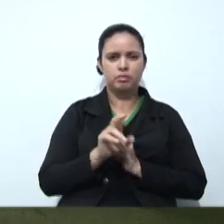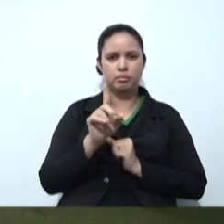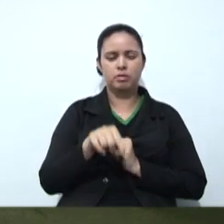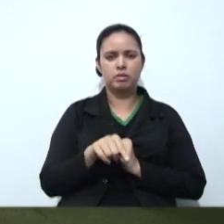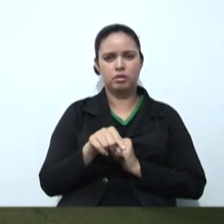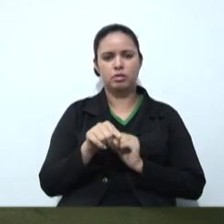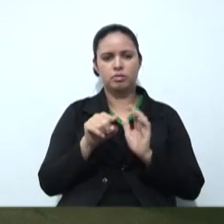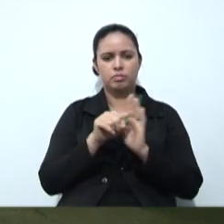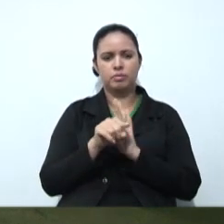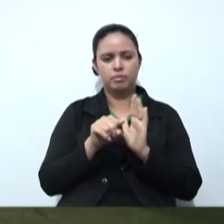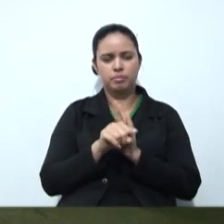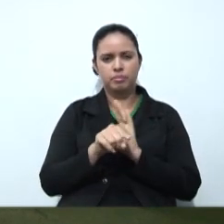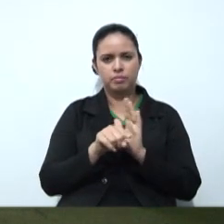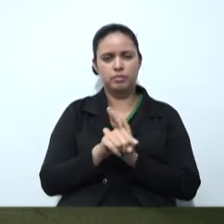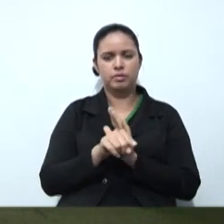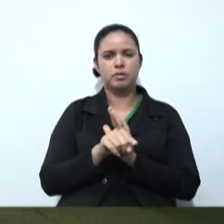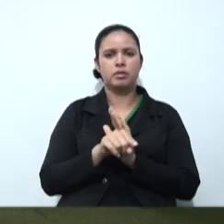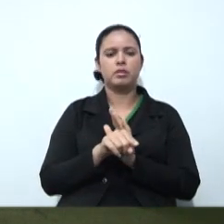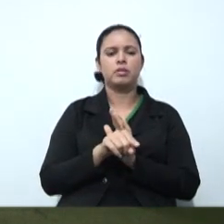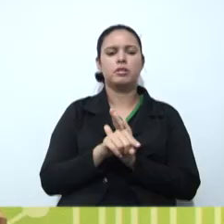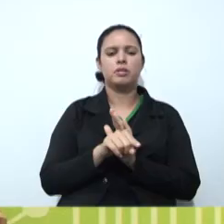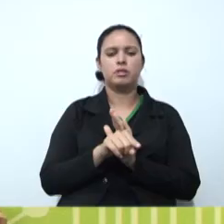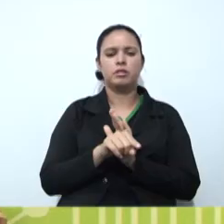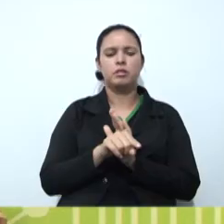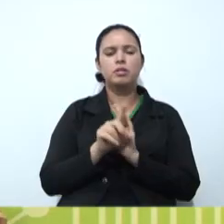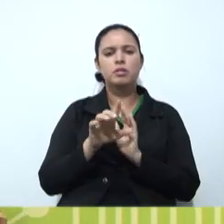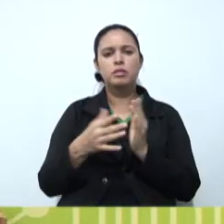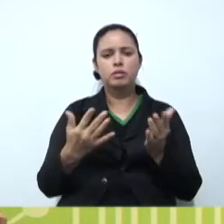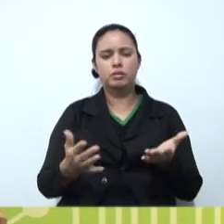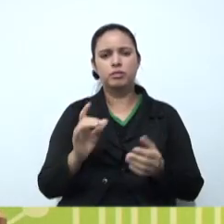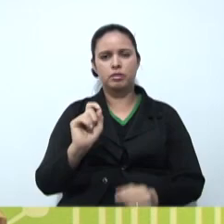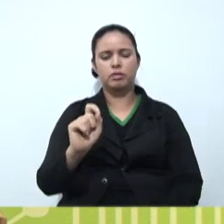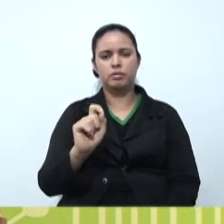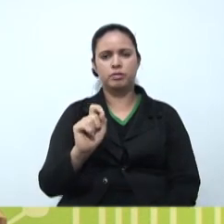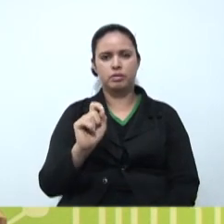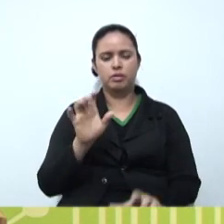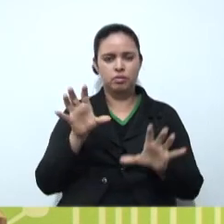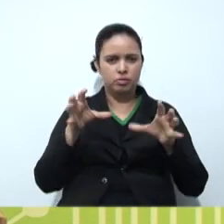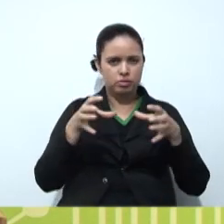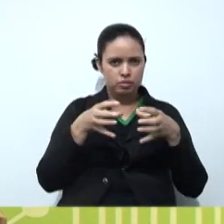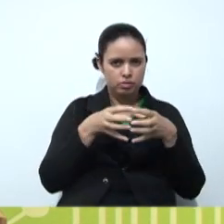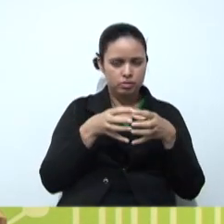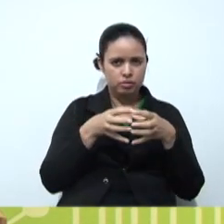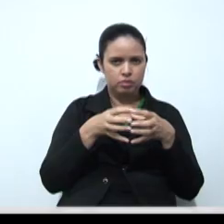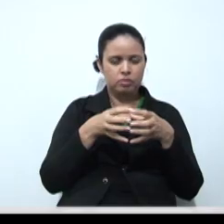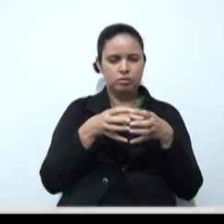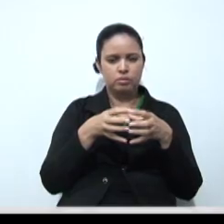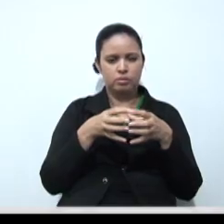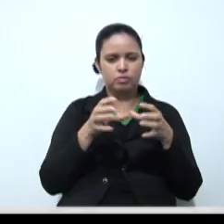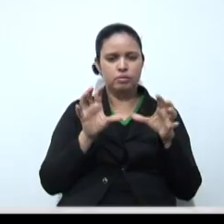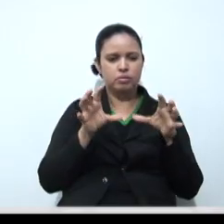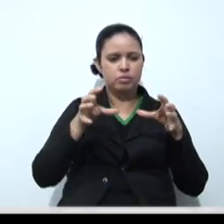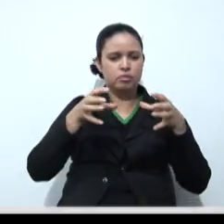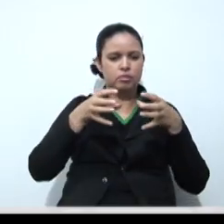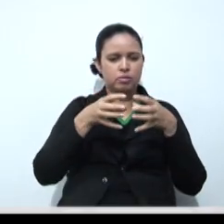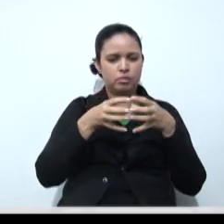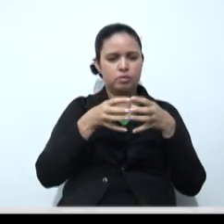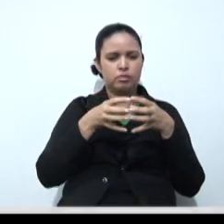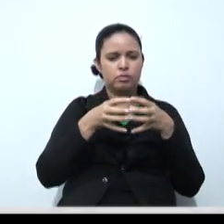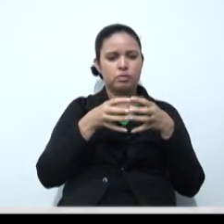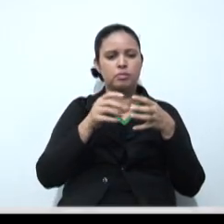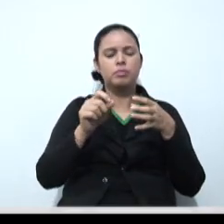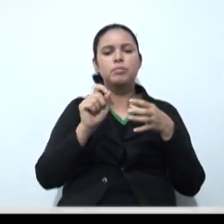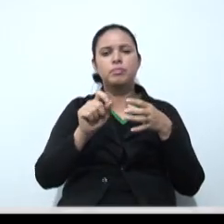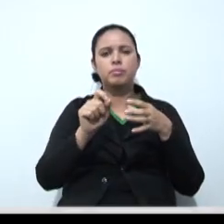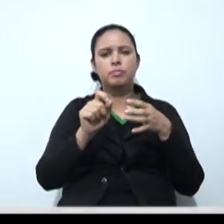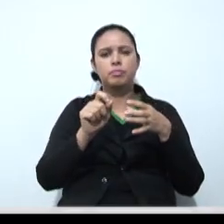questionamento seguinte. Na verdade, meio ambiente, mas ele não está de um todo errado, ele é um conjunto de unidades, pode colocar na tela, ó, ecológicas que